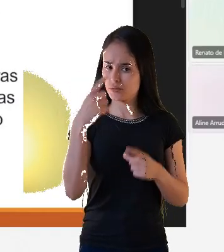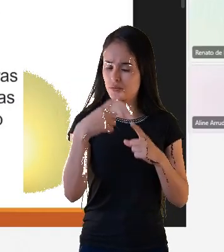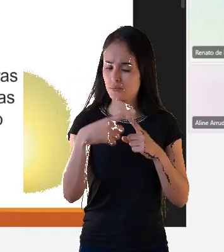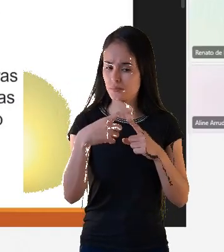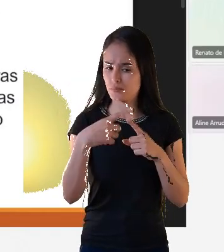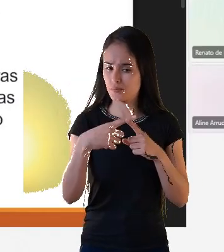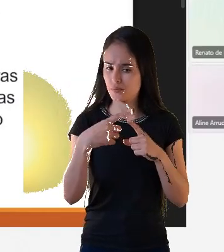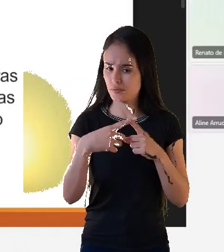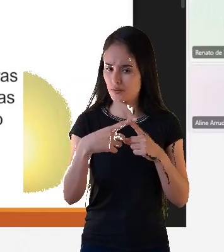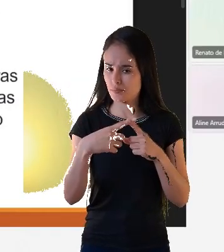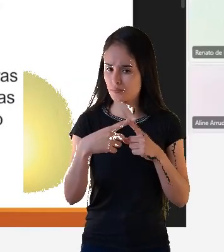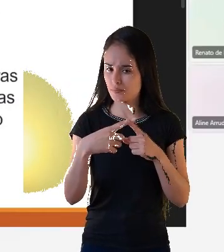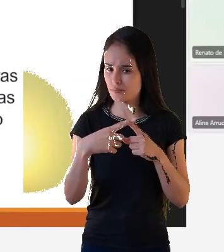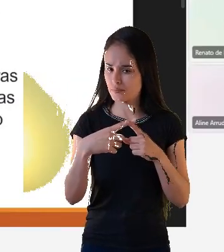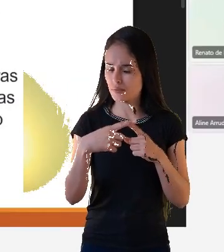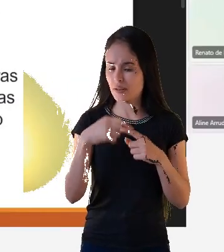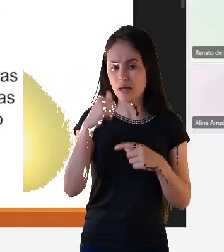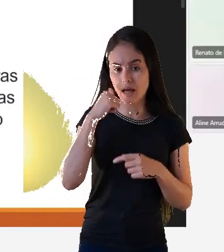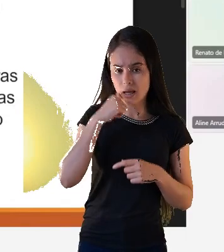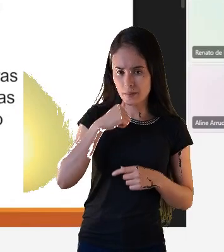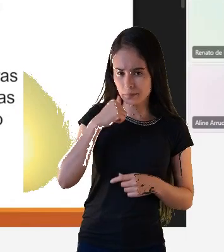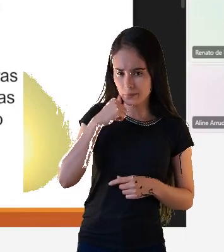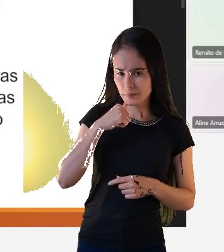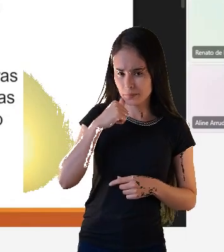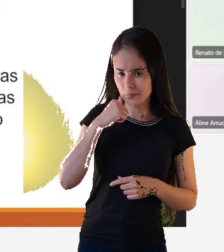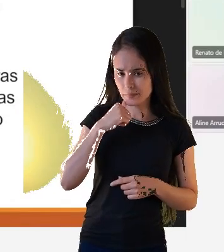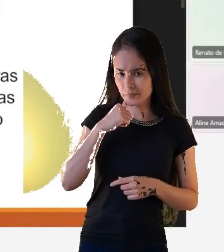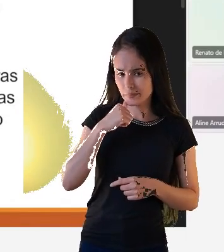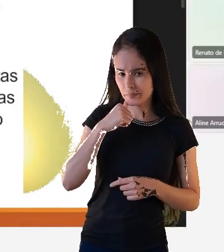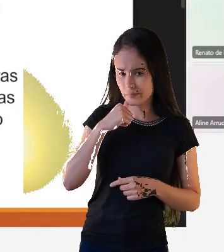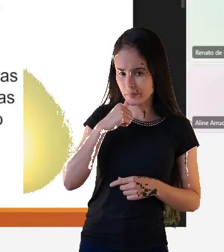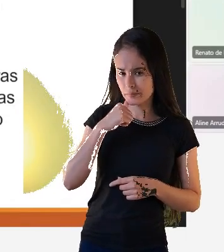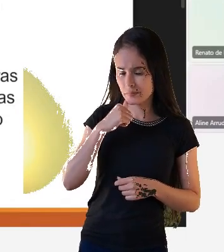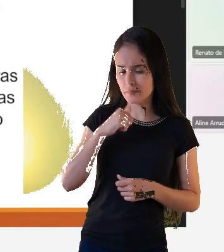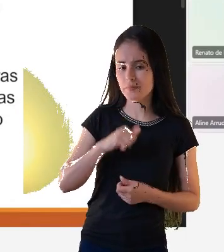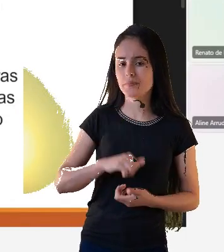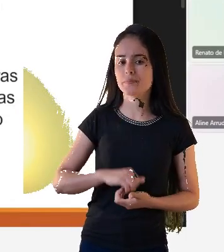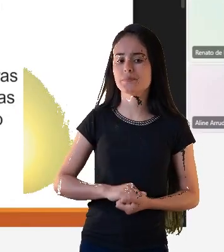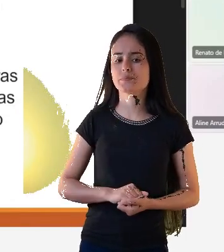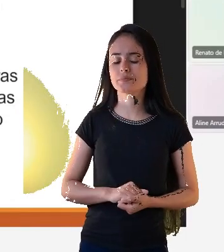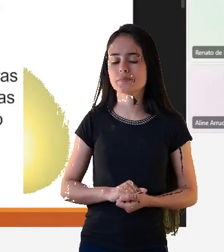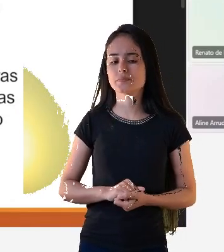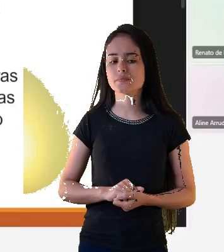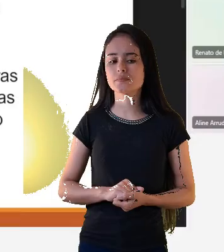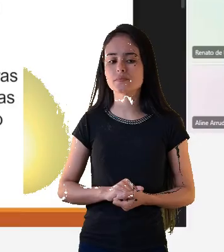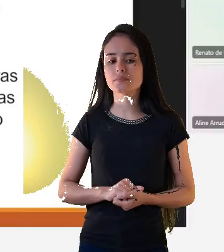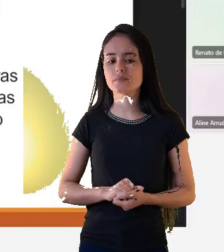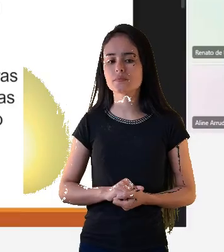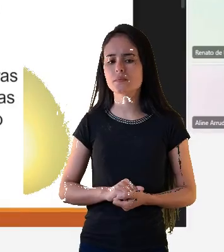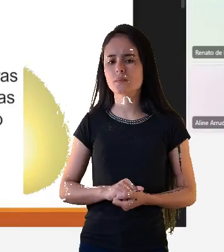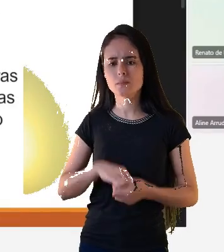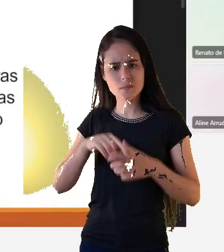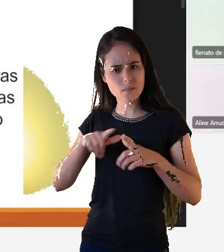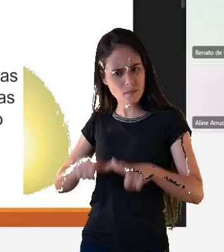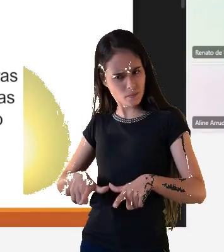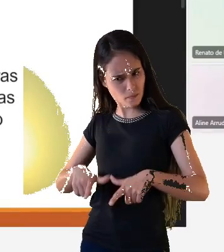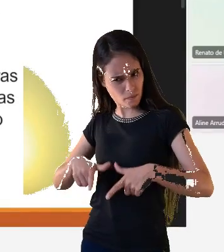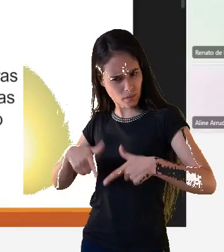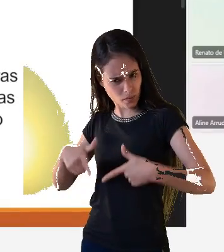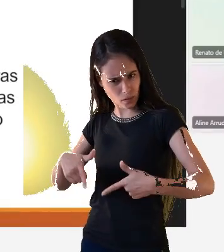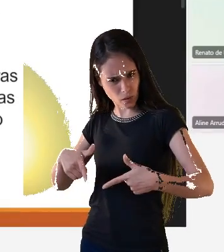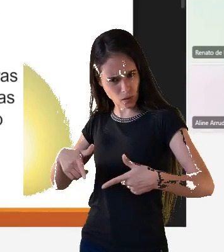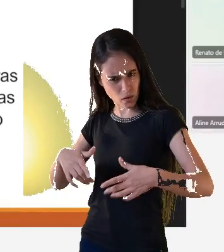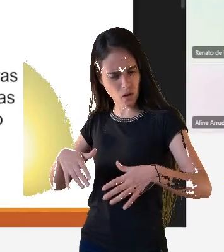a Maria Filipa foi uma grande figura importantíssima ali, né? Porque ela